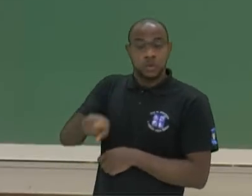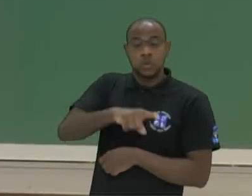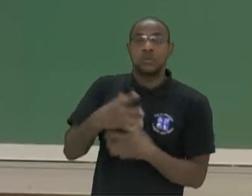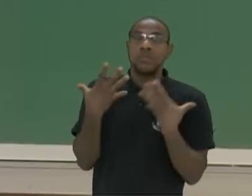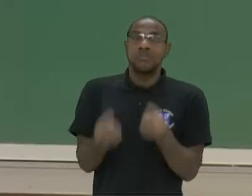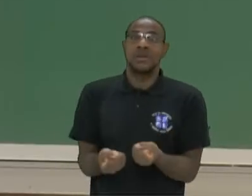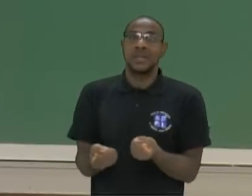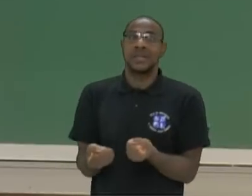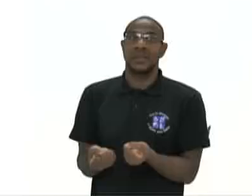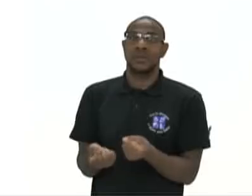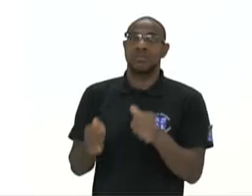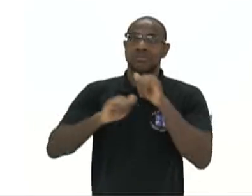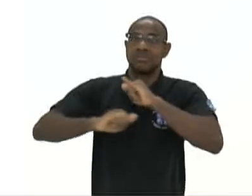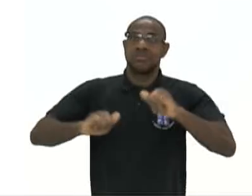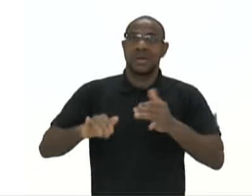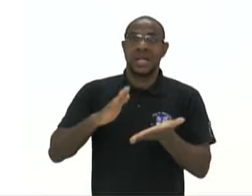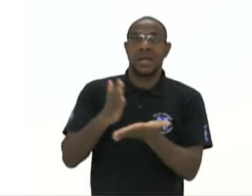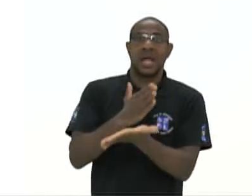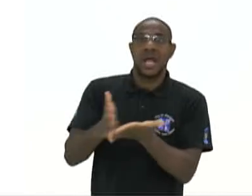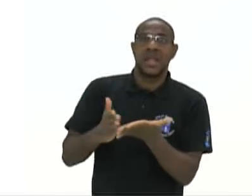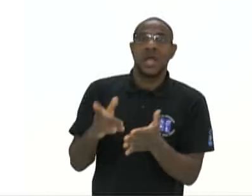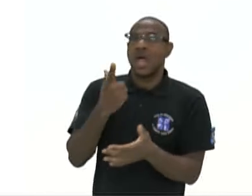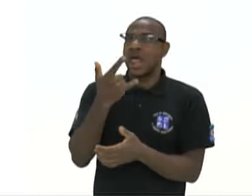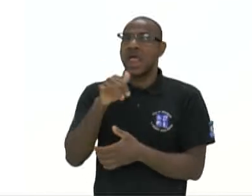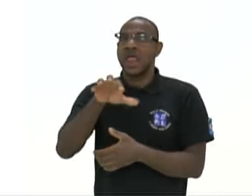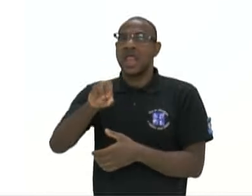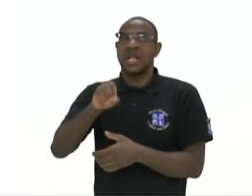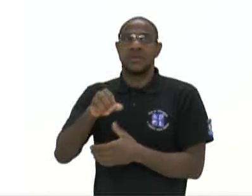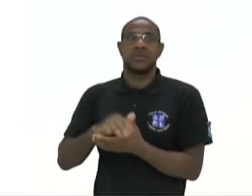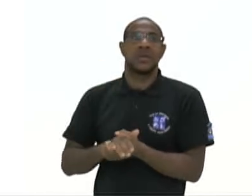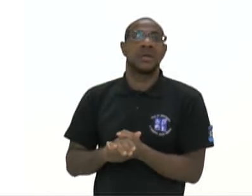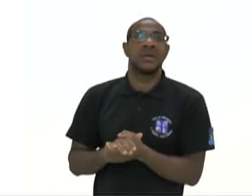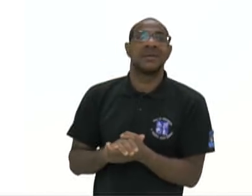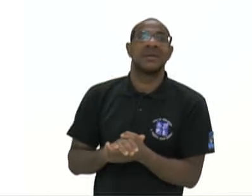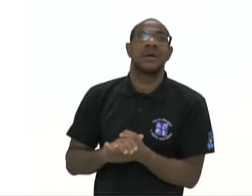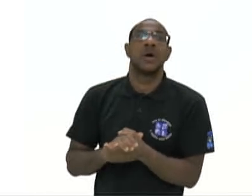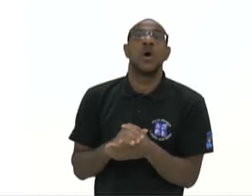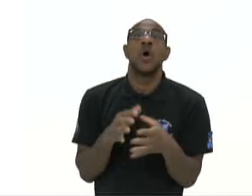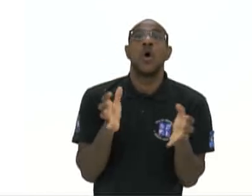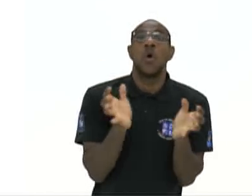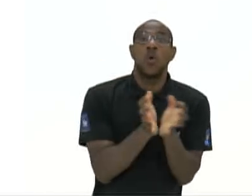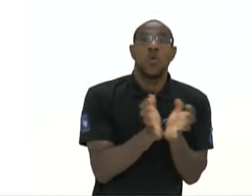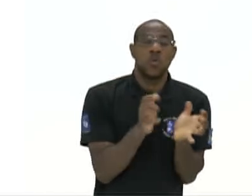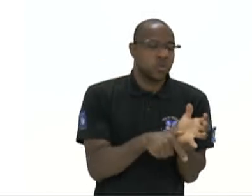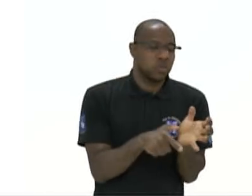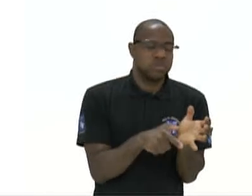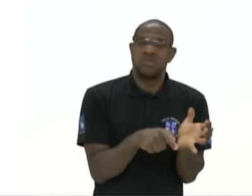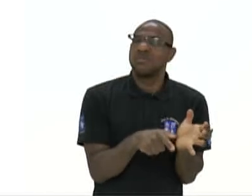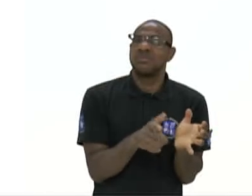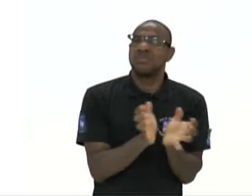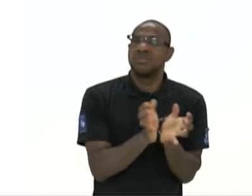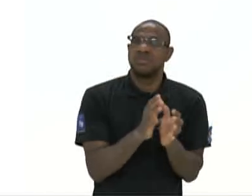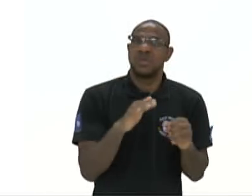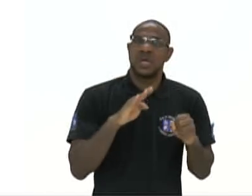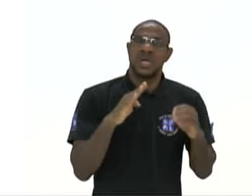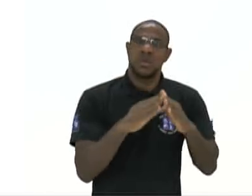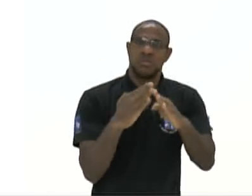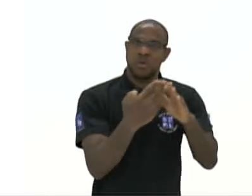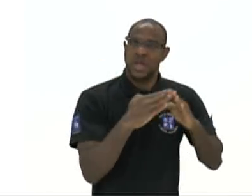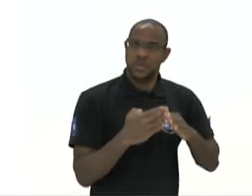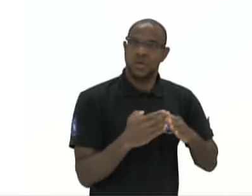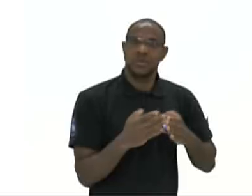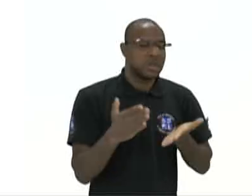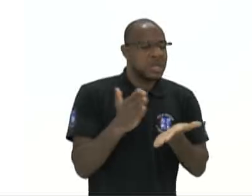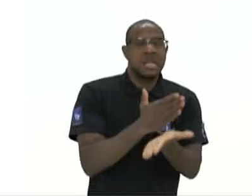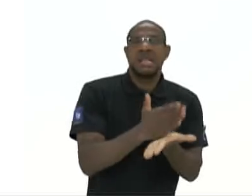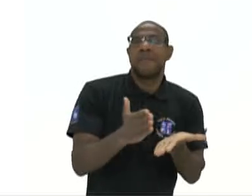fazê-lo. No entanto, metade dos moradores passaram a não separar seu lixo. Em nome da